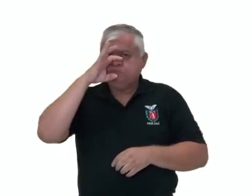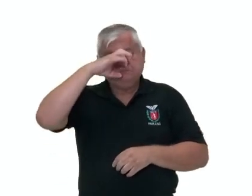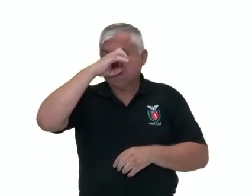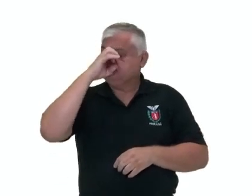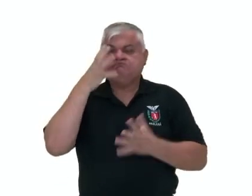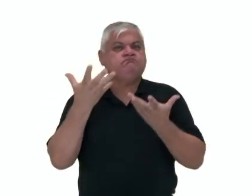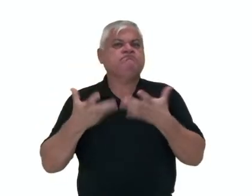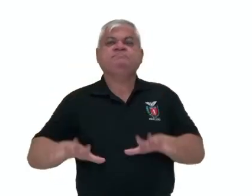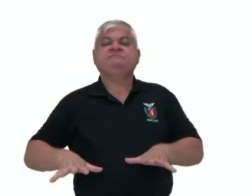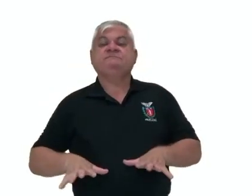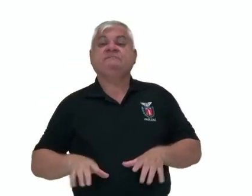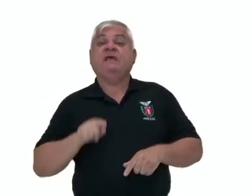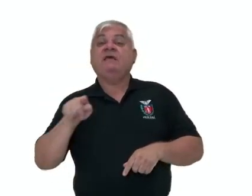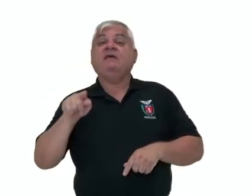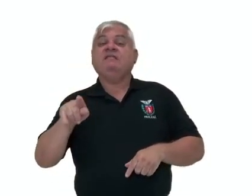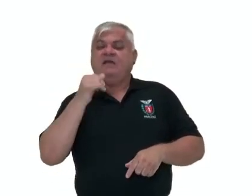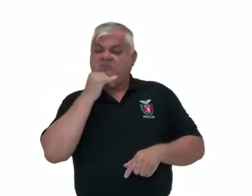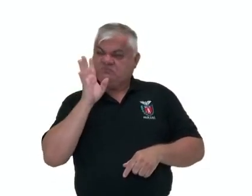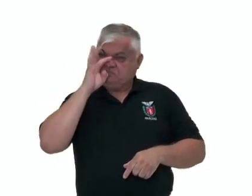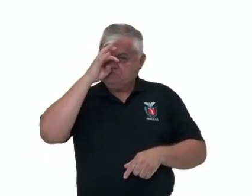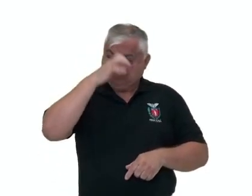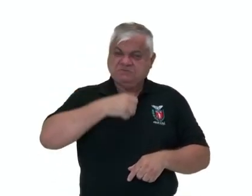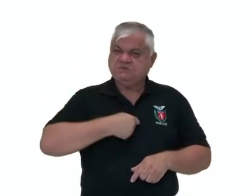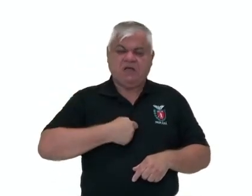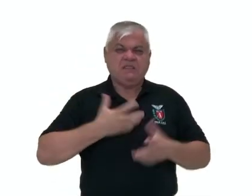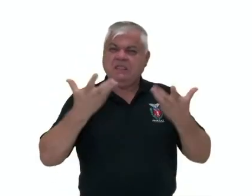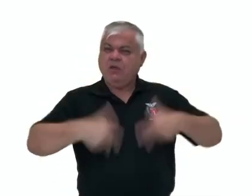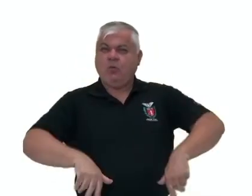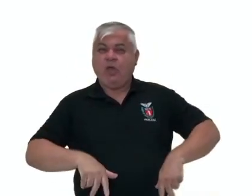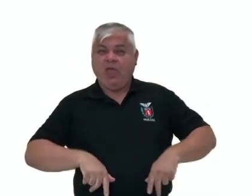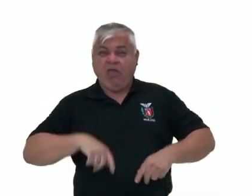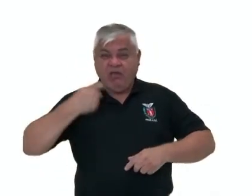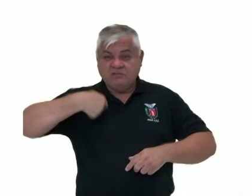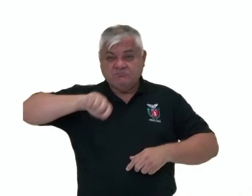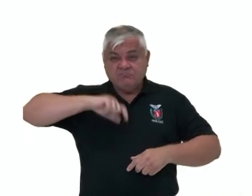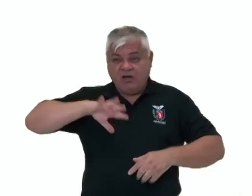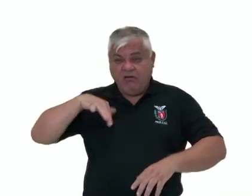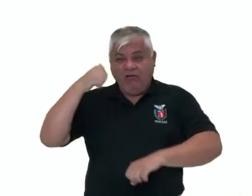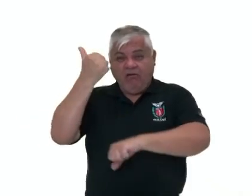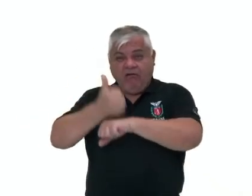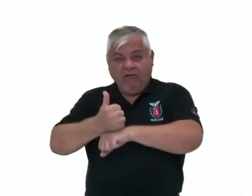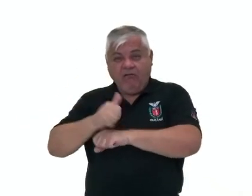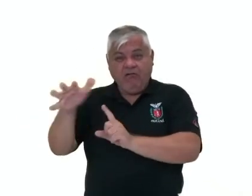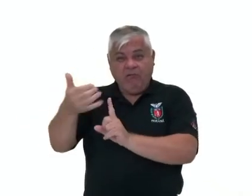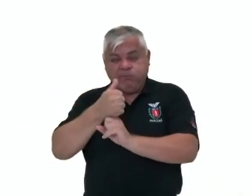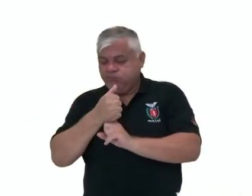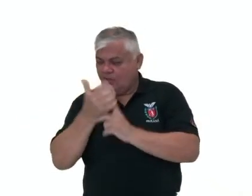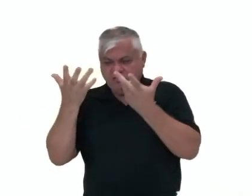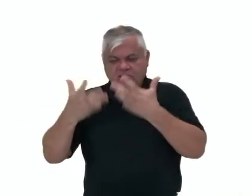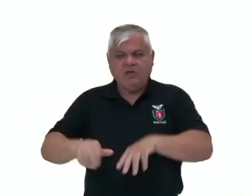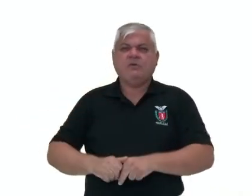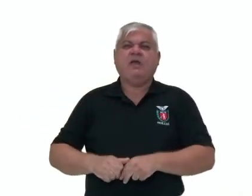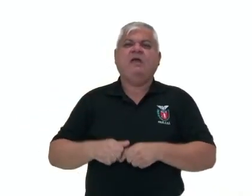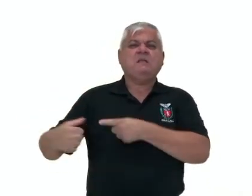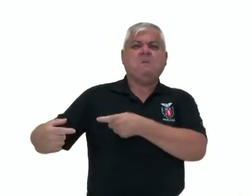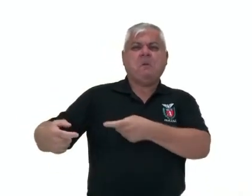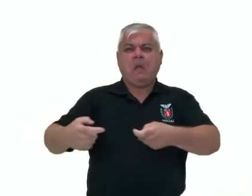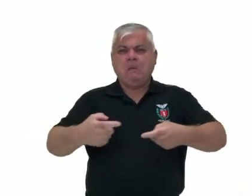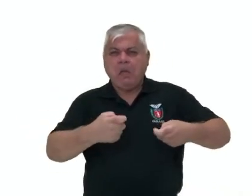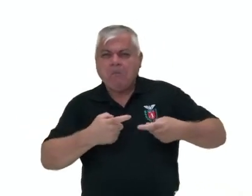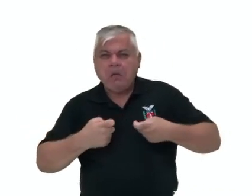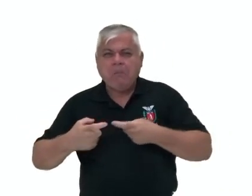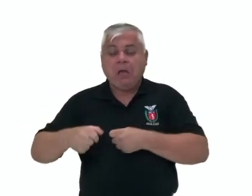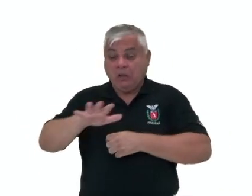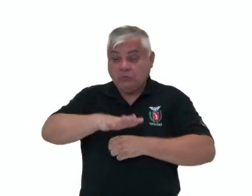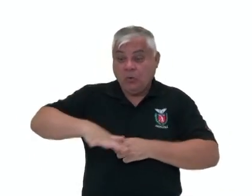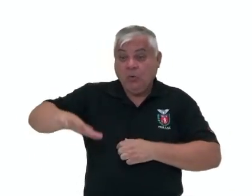pelo imperador Manco Inca, resistiram ao domínio espanhol, estabelecendo durante décadas um estado neo-inca na